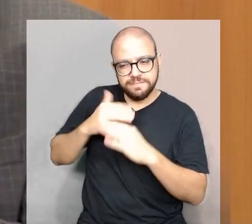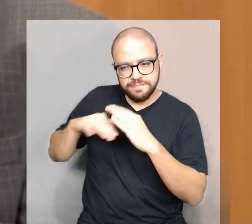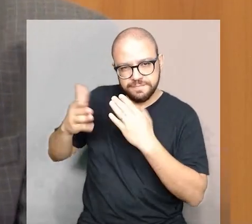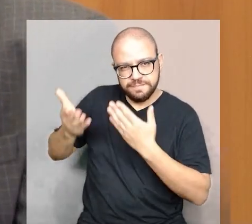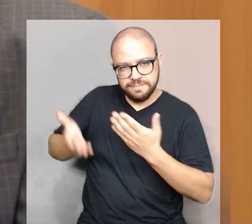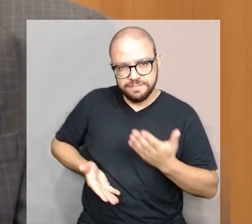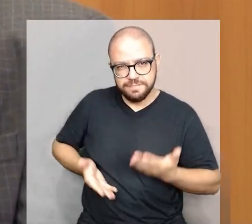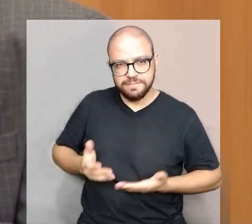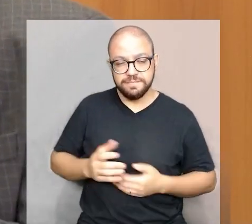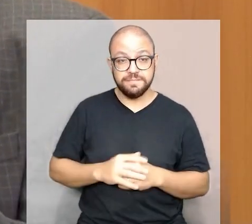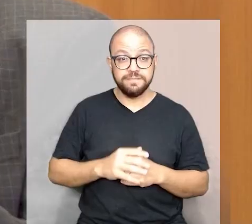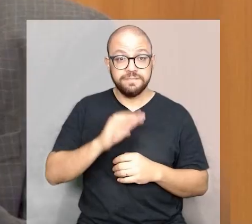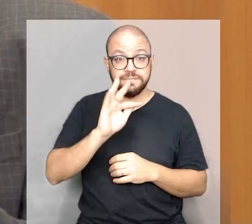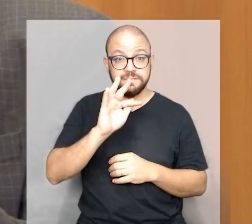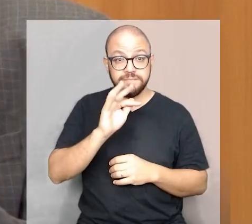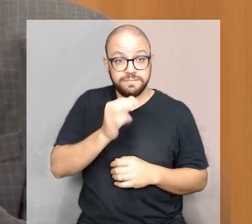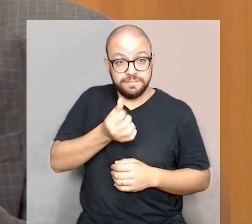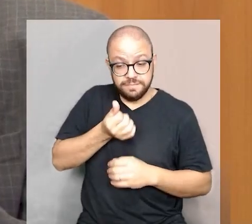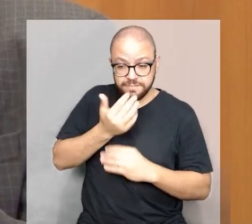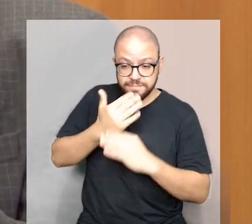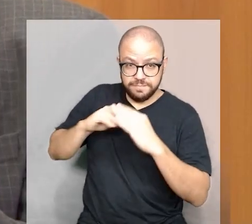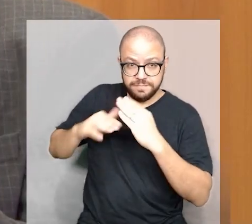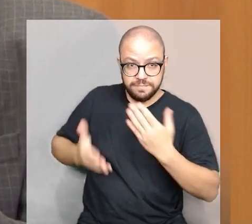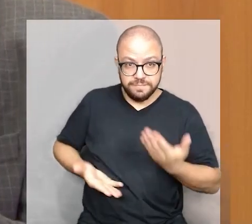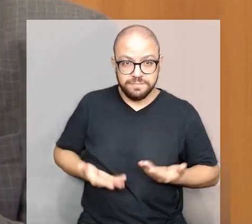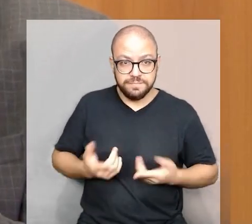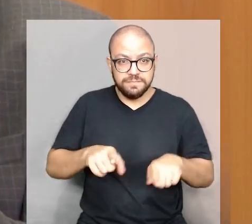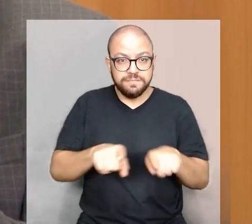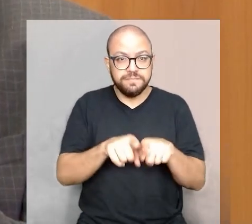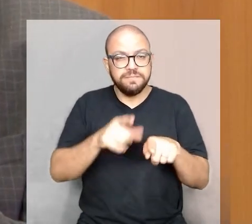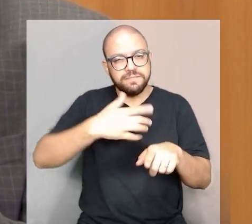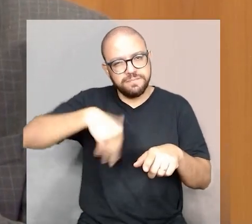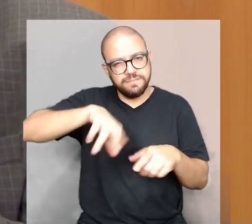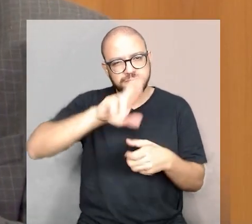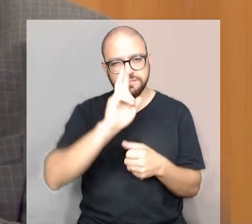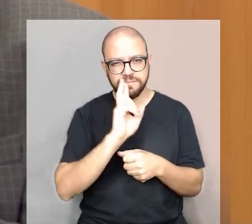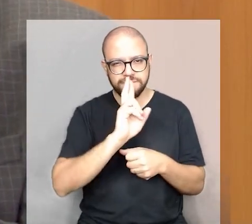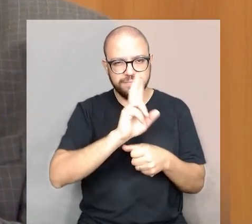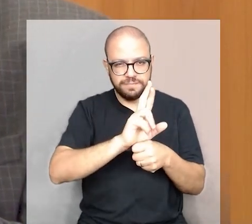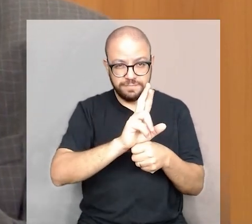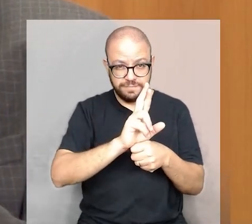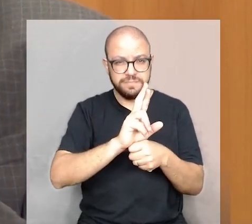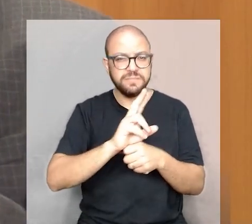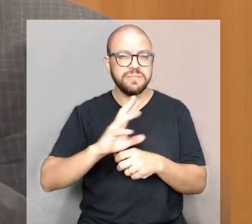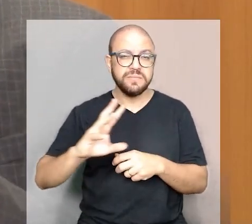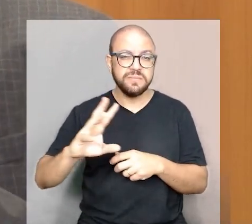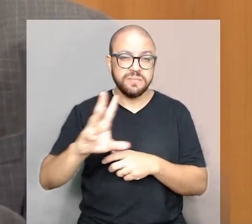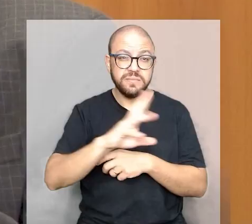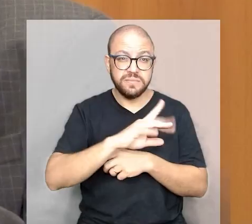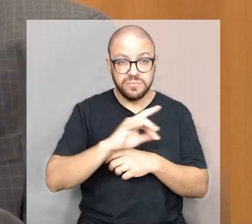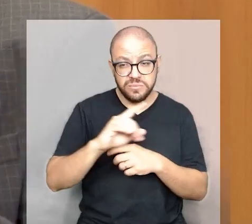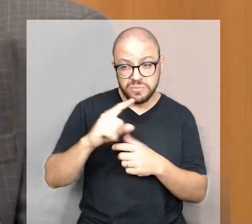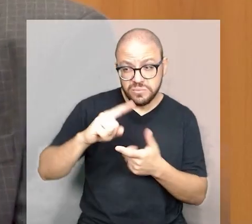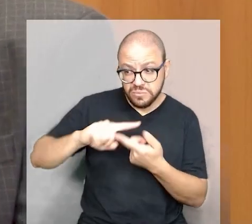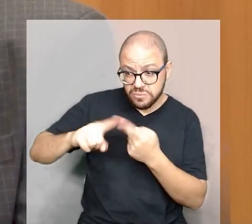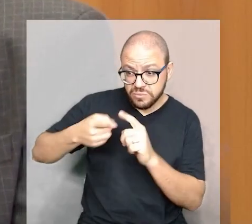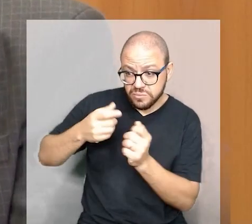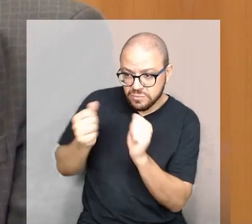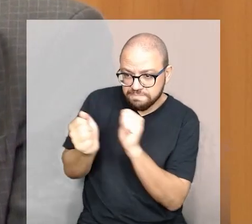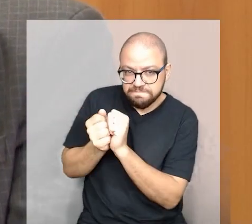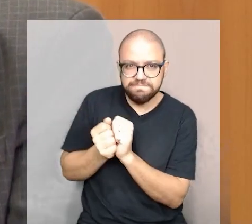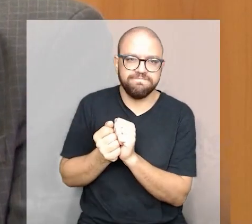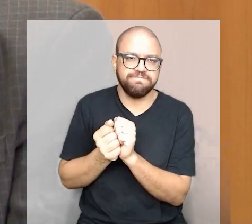os servidores, dando uma melhor situação aos nossos procuradores e procuradoras, porque sem todo mundo junto, ninguém